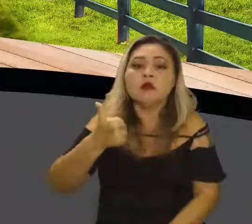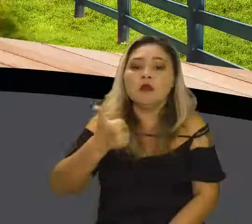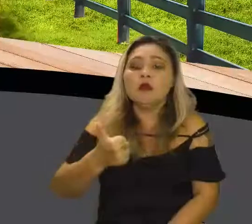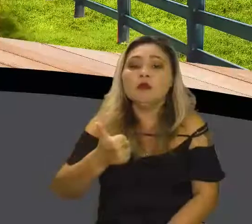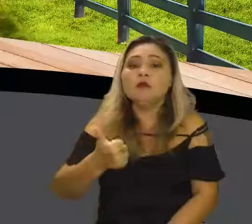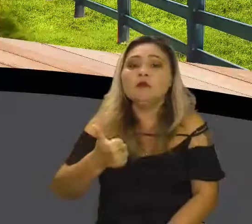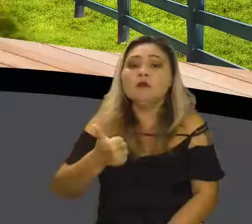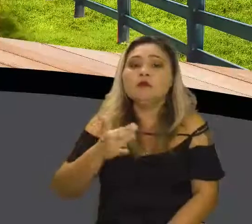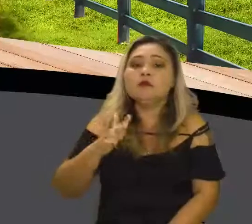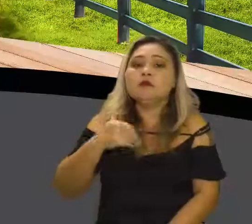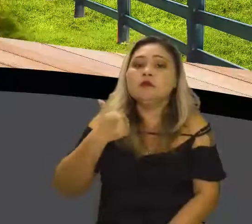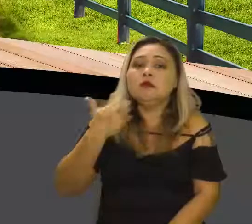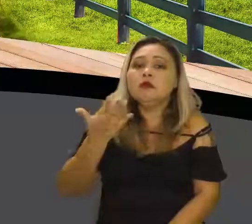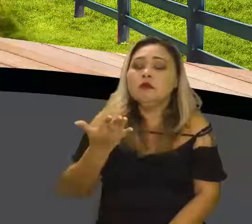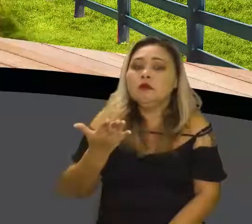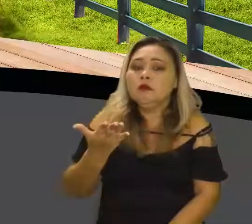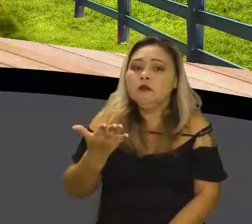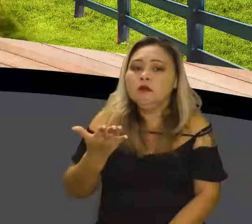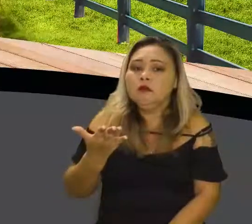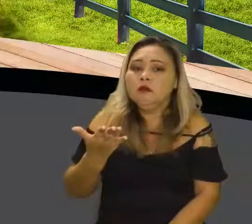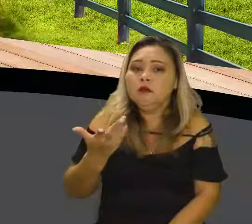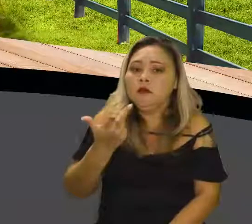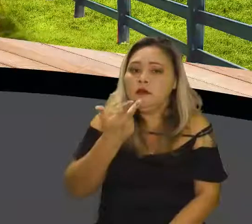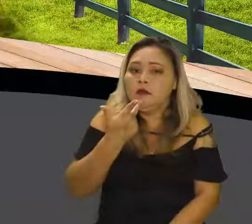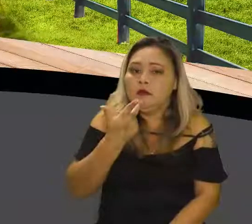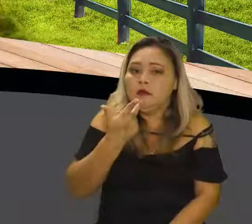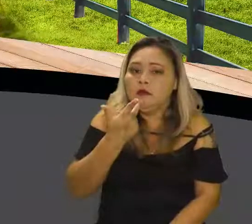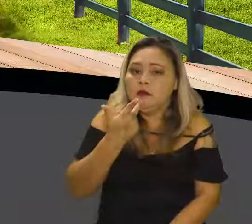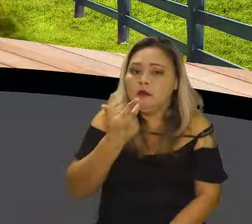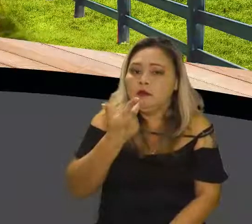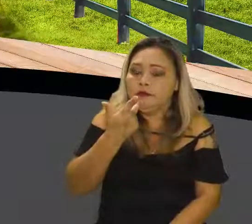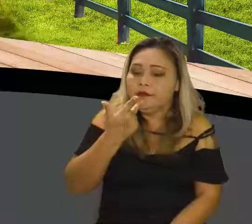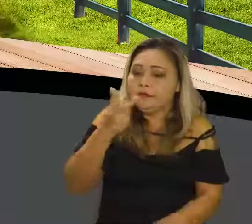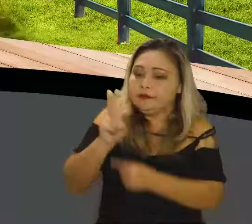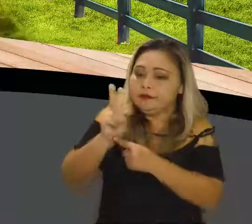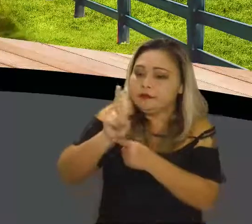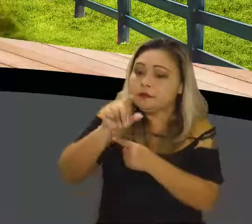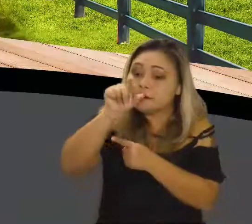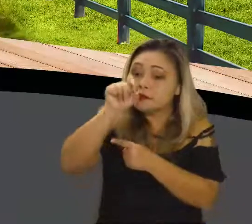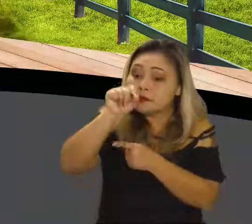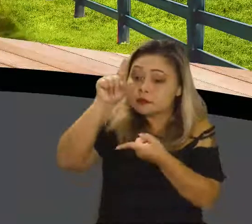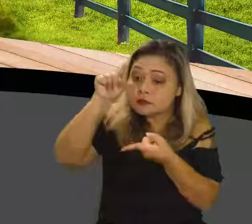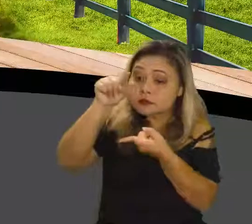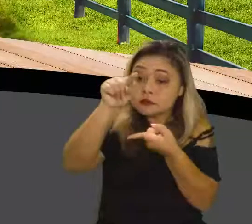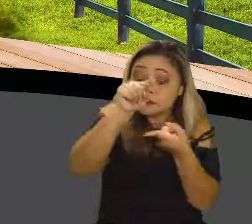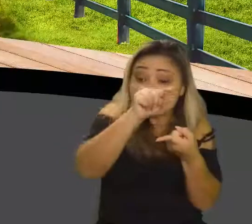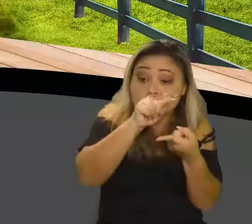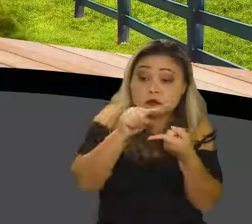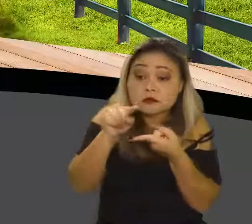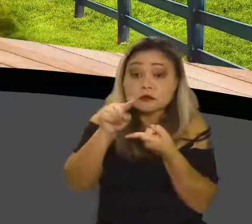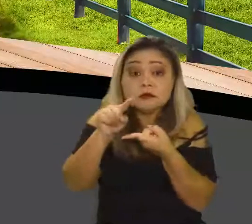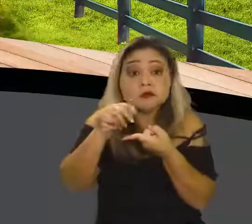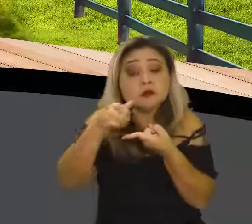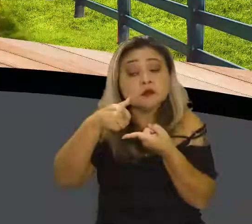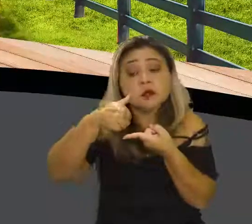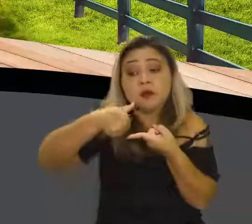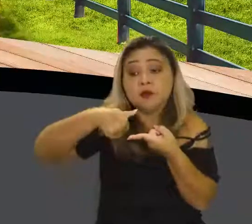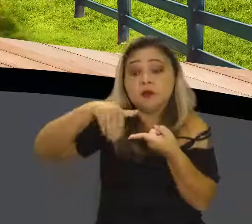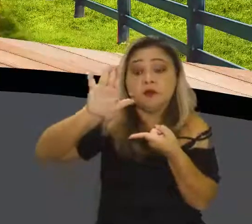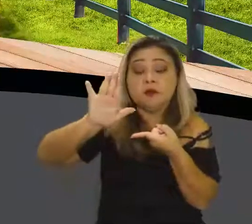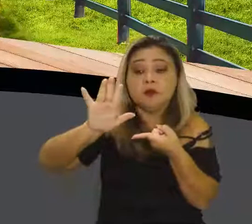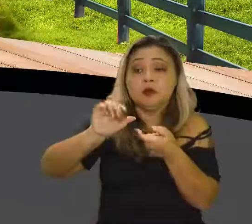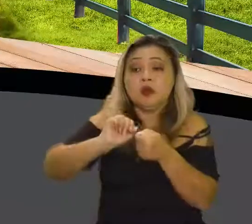bom? Então, pessoal, o que eu estou querendo dizer é assim, na criação de codorna, é mais ventilado